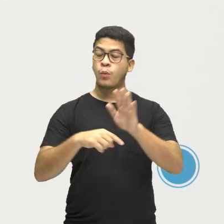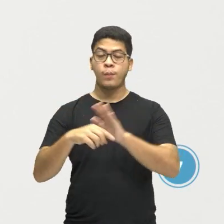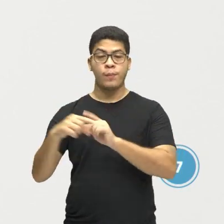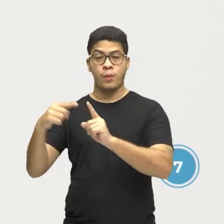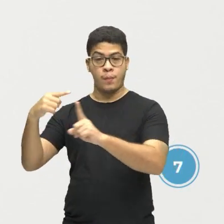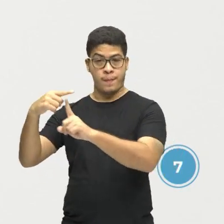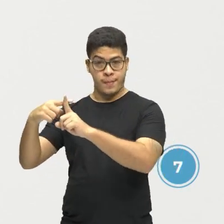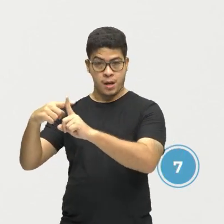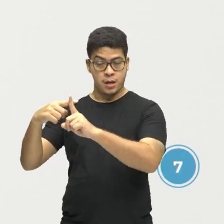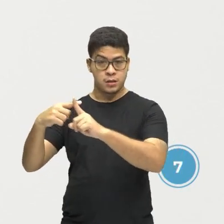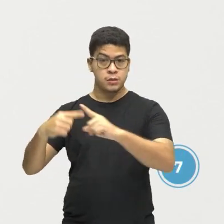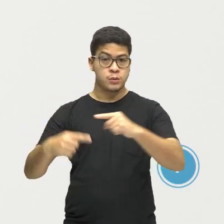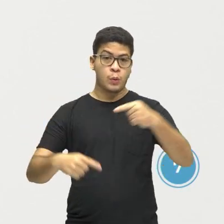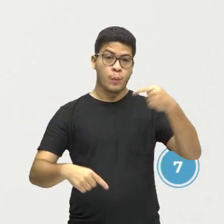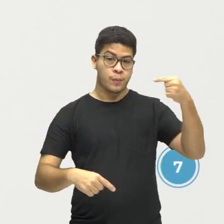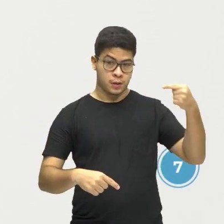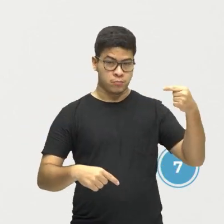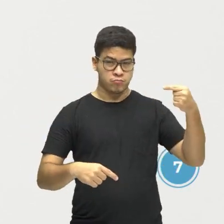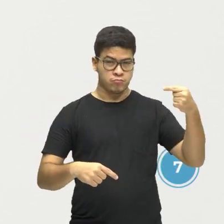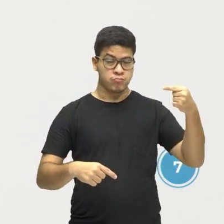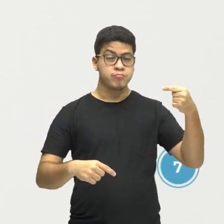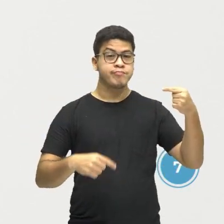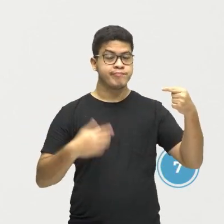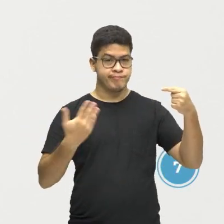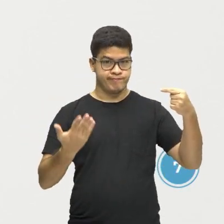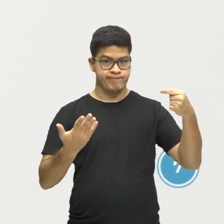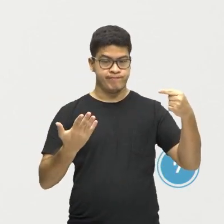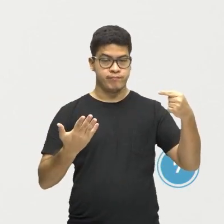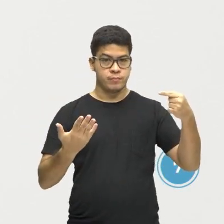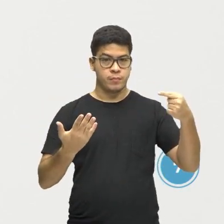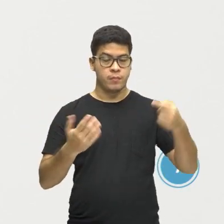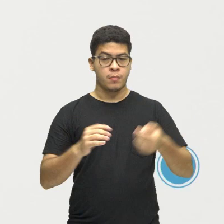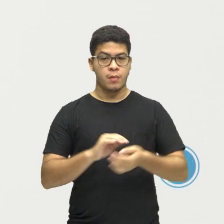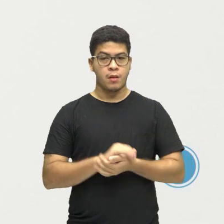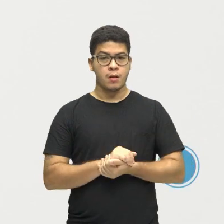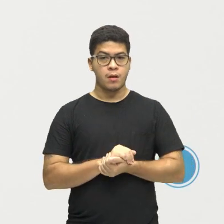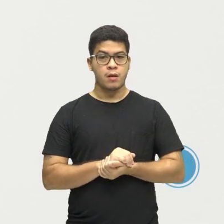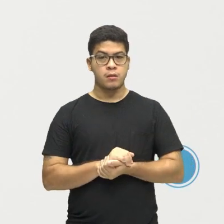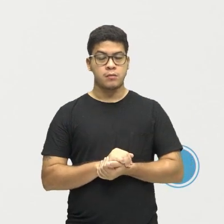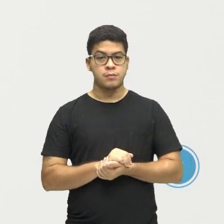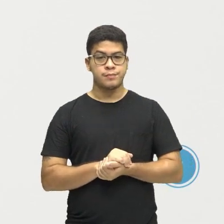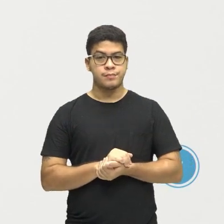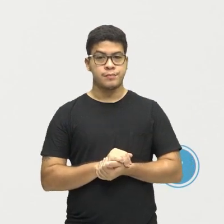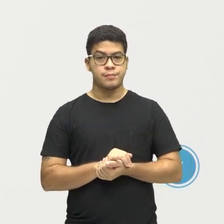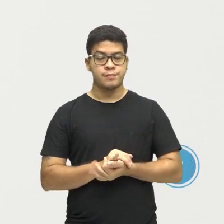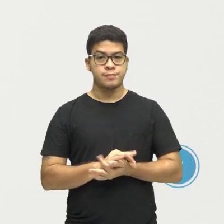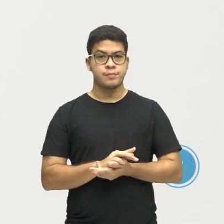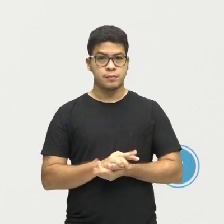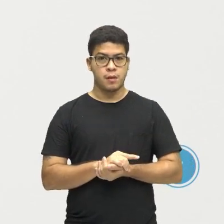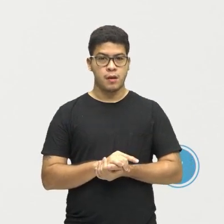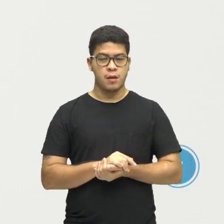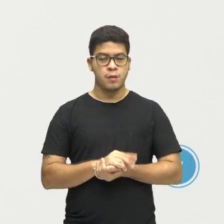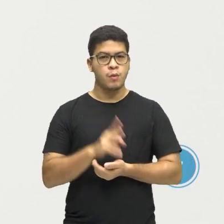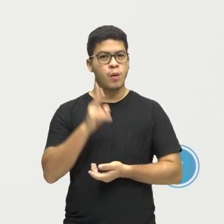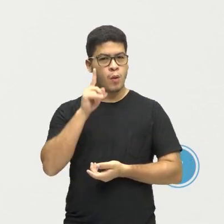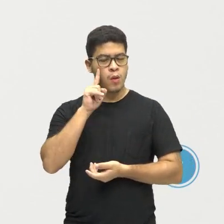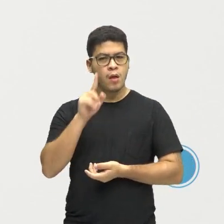Observem que esse x aqui, ó, ele é positivo, não é? Ele é